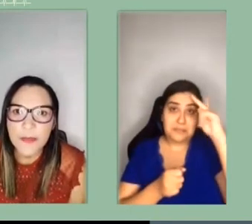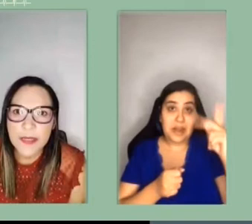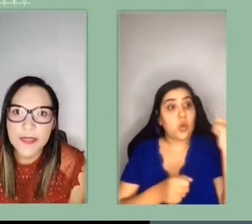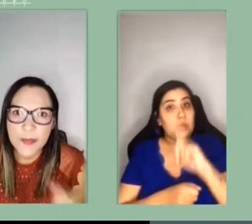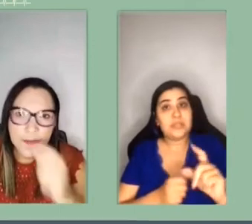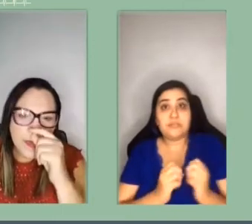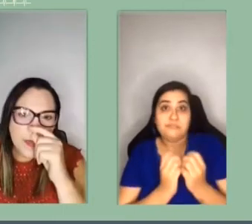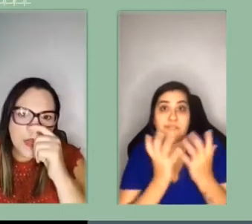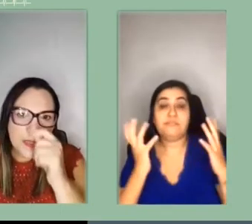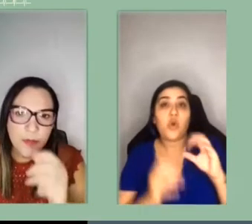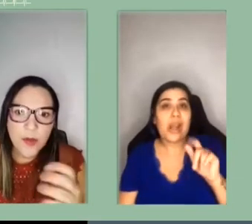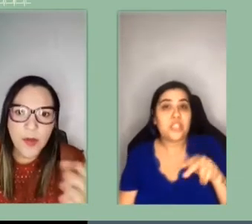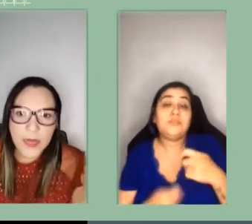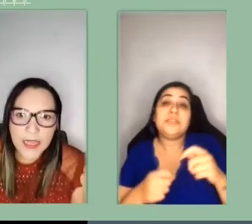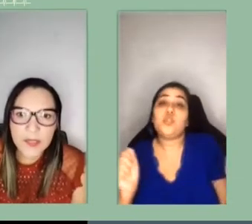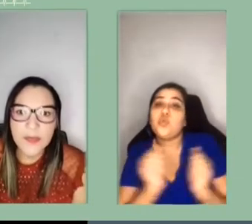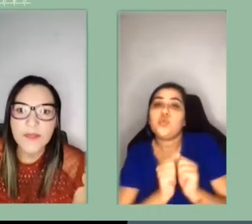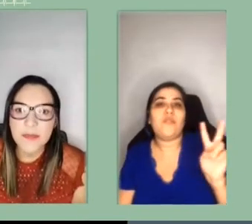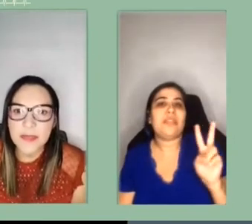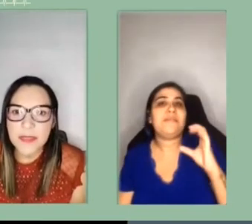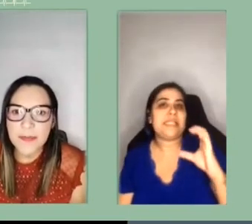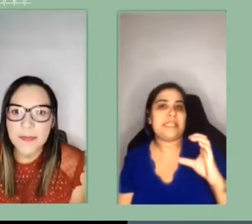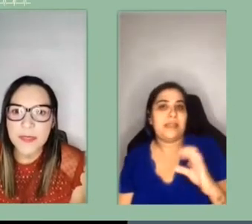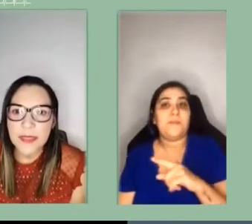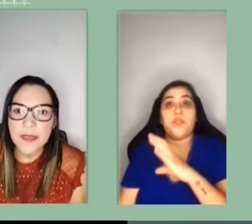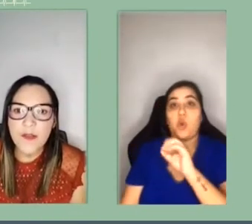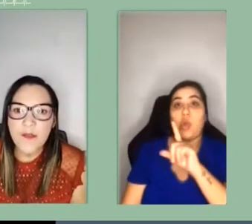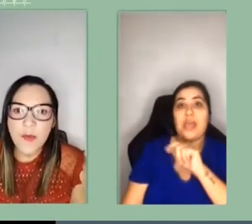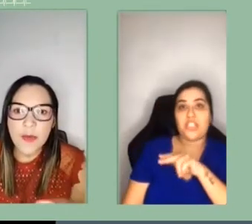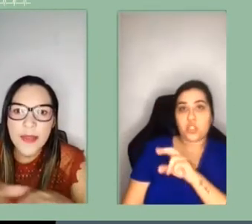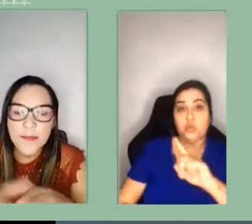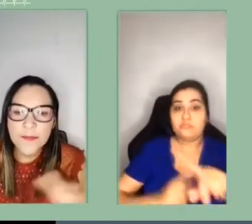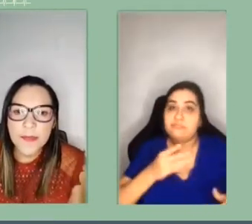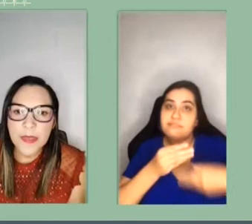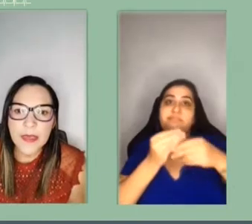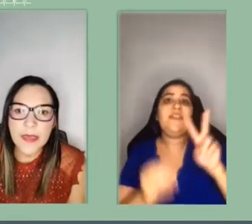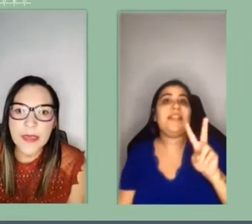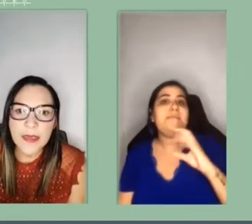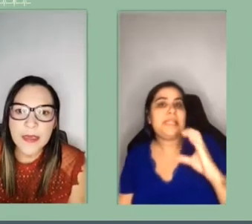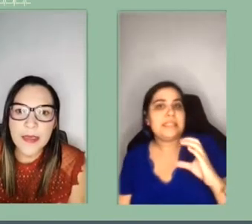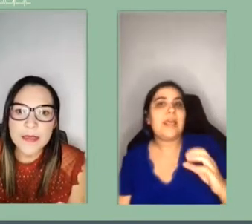consumir vitamina C. Então, colágeno e vitamina C para poder formular